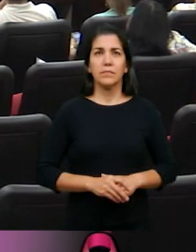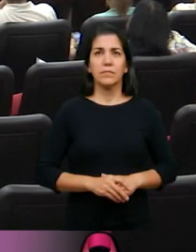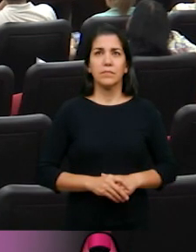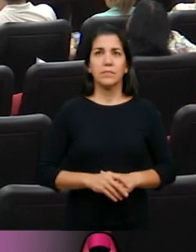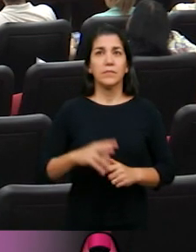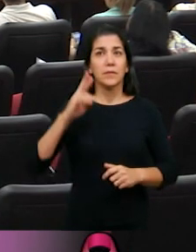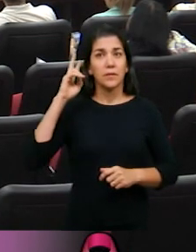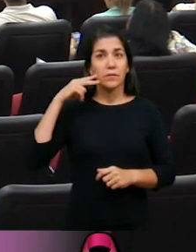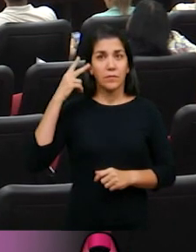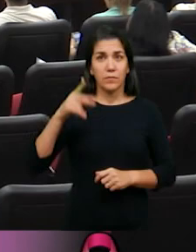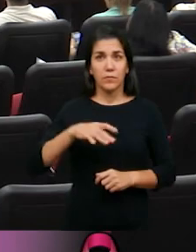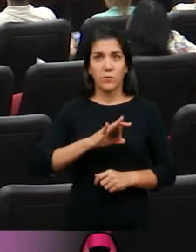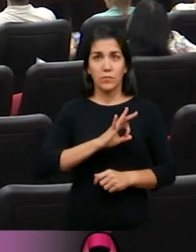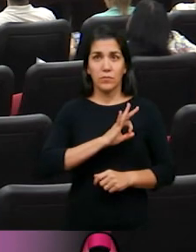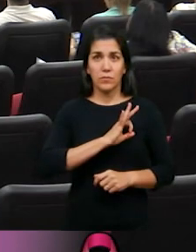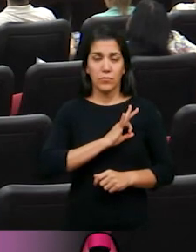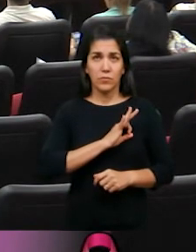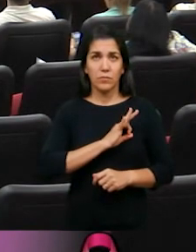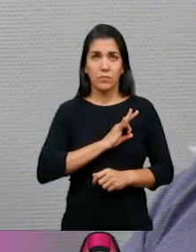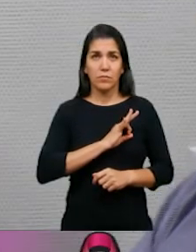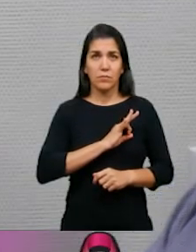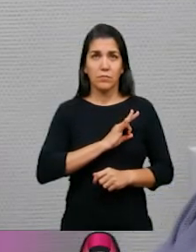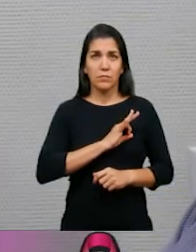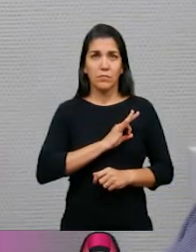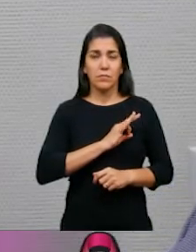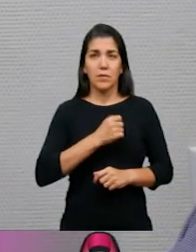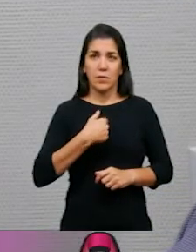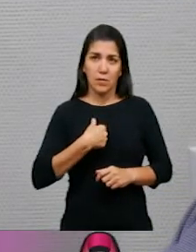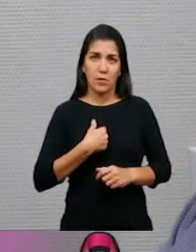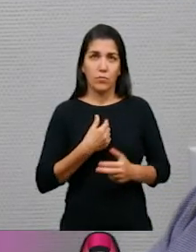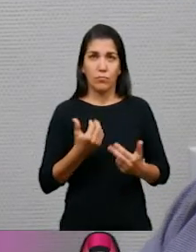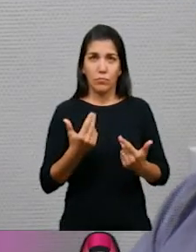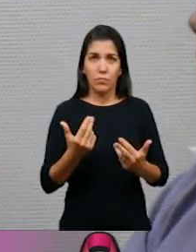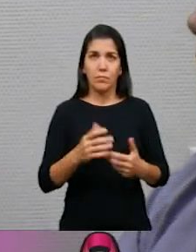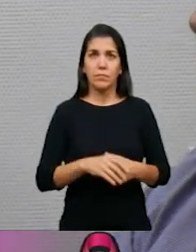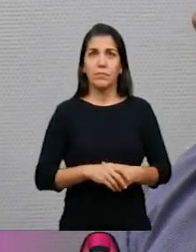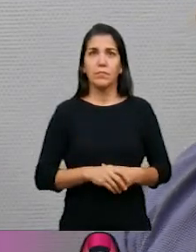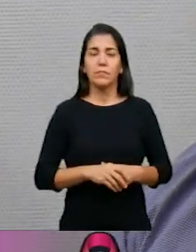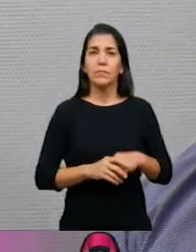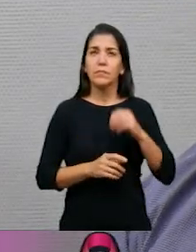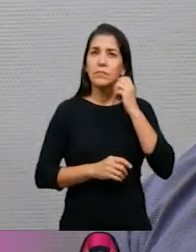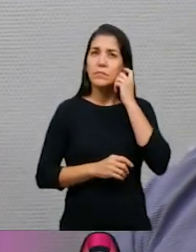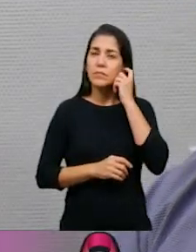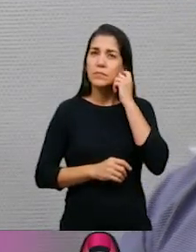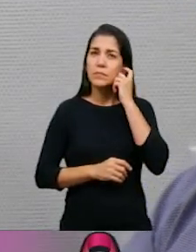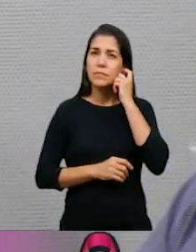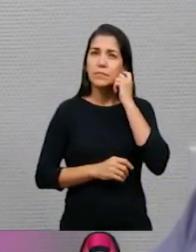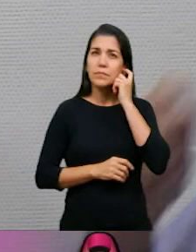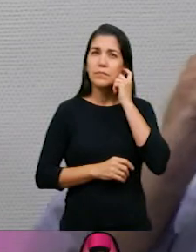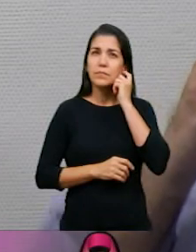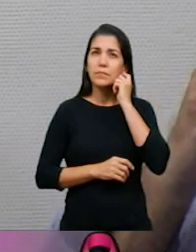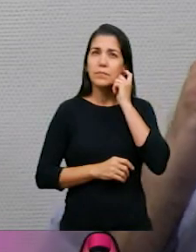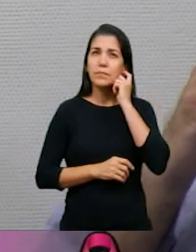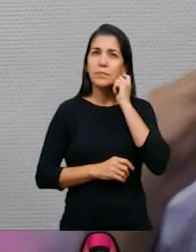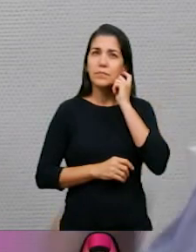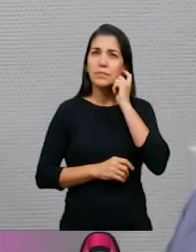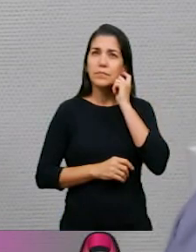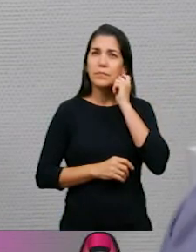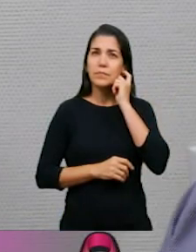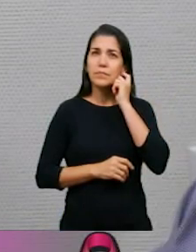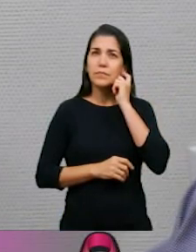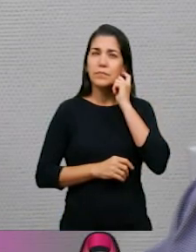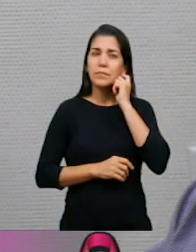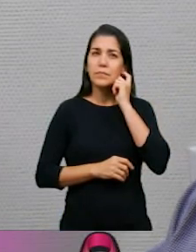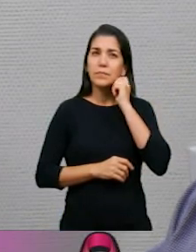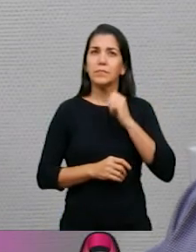Mas é rapidinho. É só para esclarecer que o vereador, segundo palavras do vereador Maurício, ele